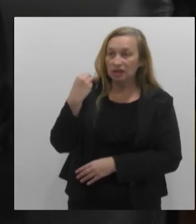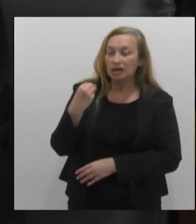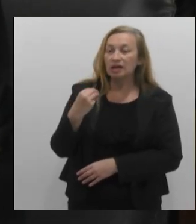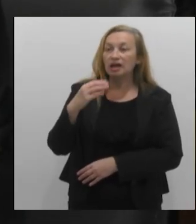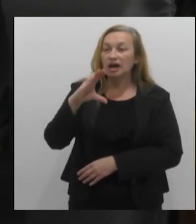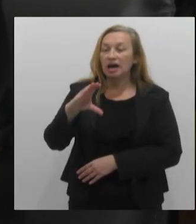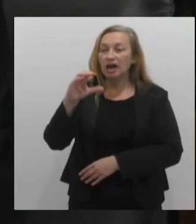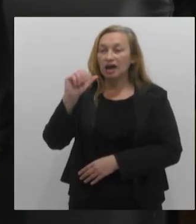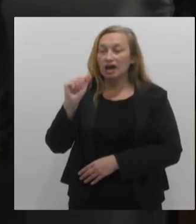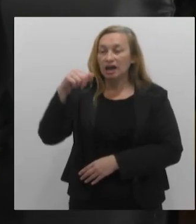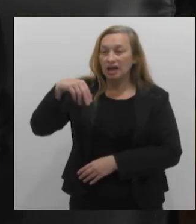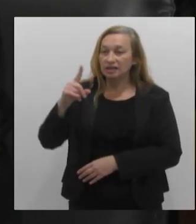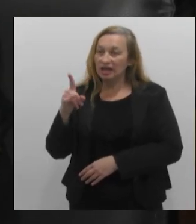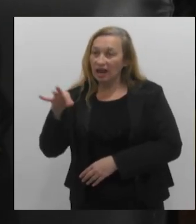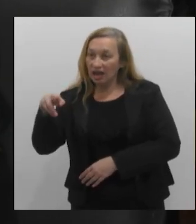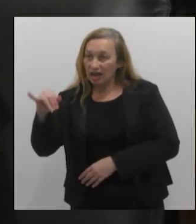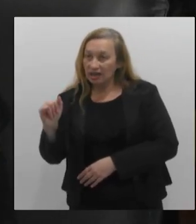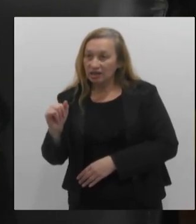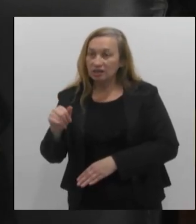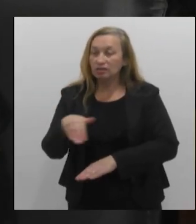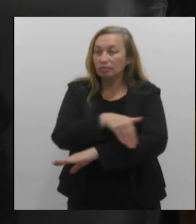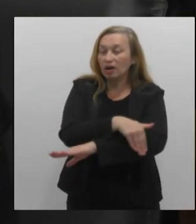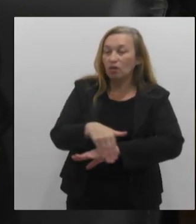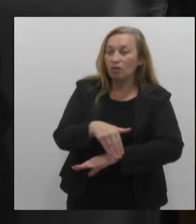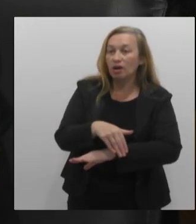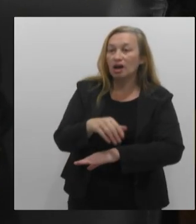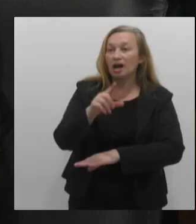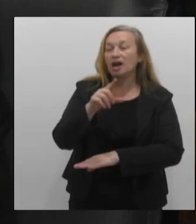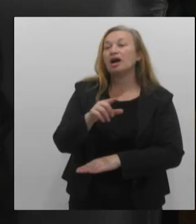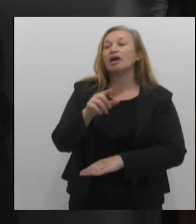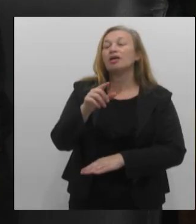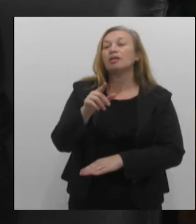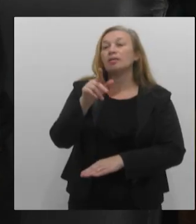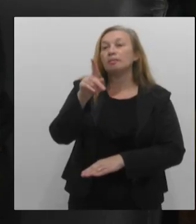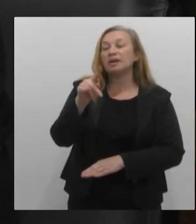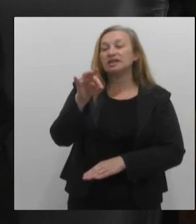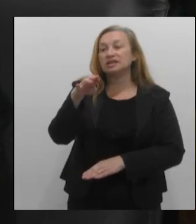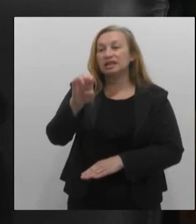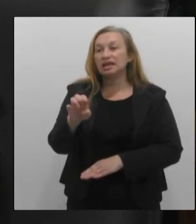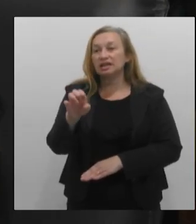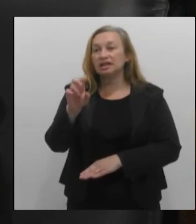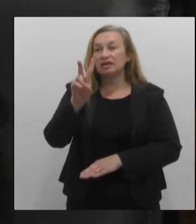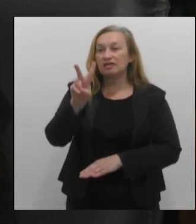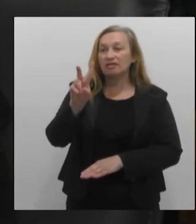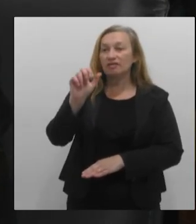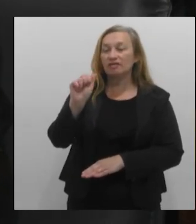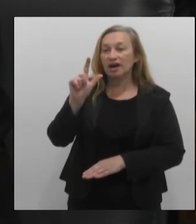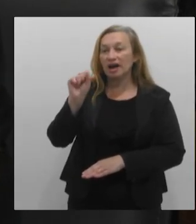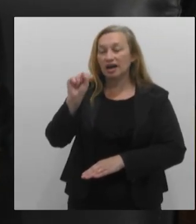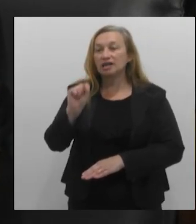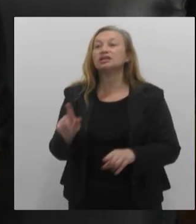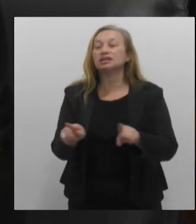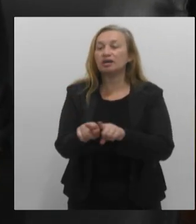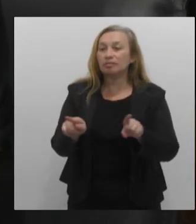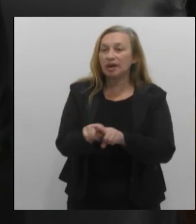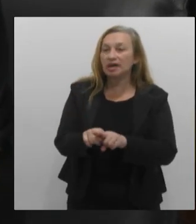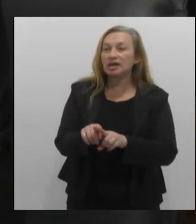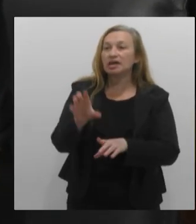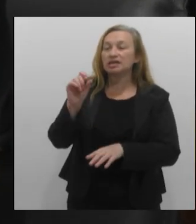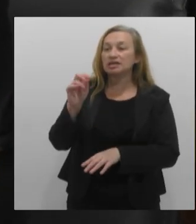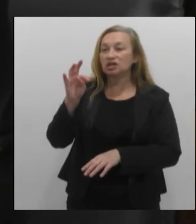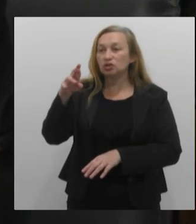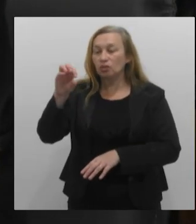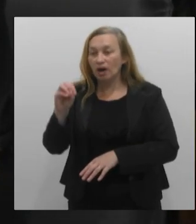Candelária a reinar sobre a Avenida Presidente Vargas. Olhar para o céu na Zona Norte é olhar também para o Santuário da Penha, de onde a Virgem olha